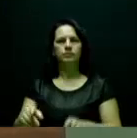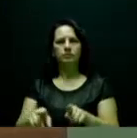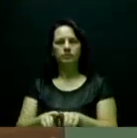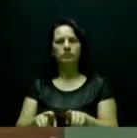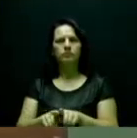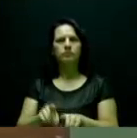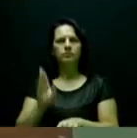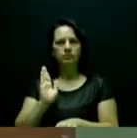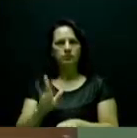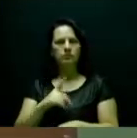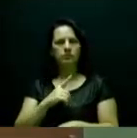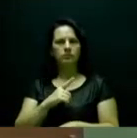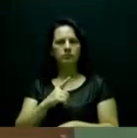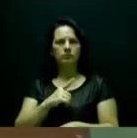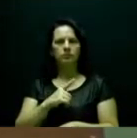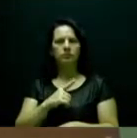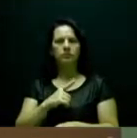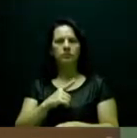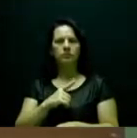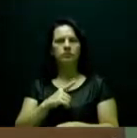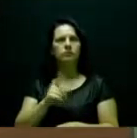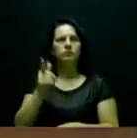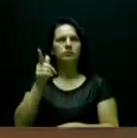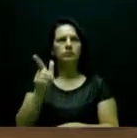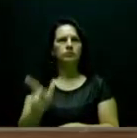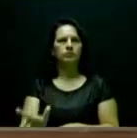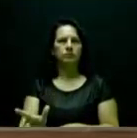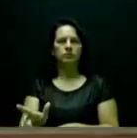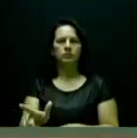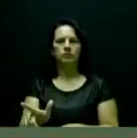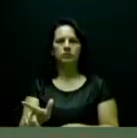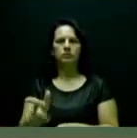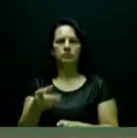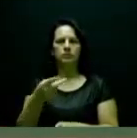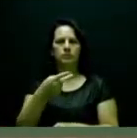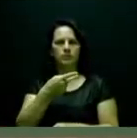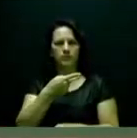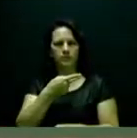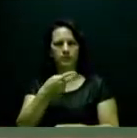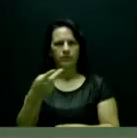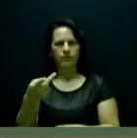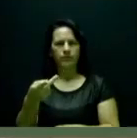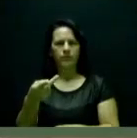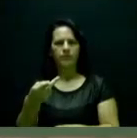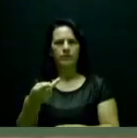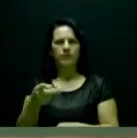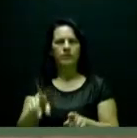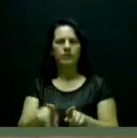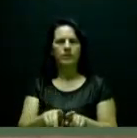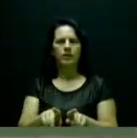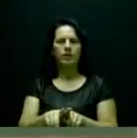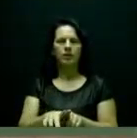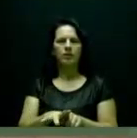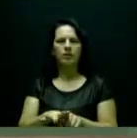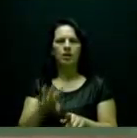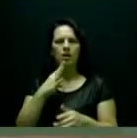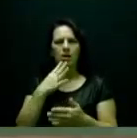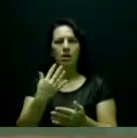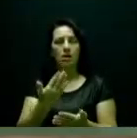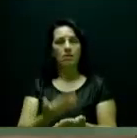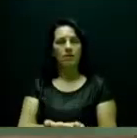havia falado, não poderia deixar de mais uma vez registrar minha fala e também a minha